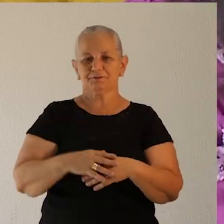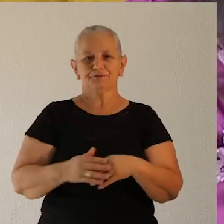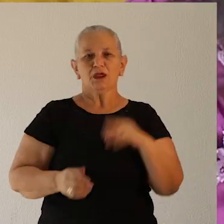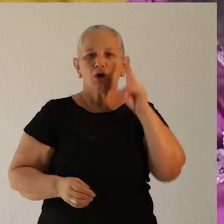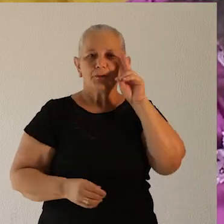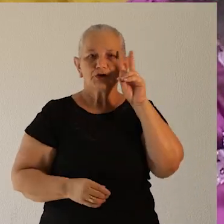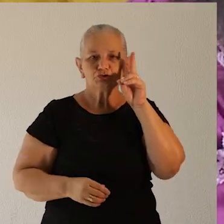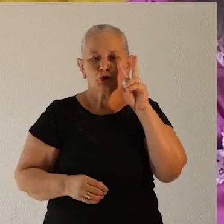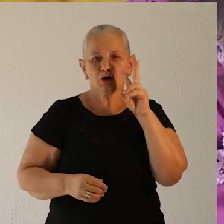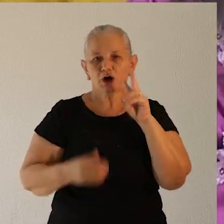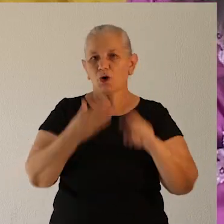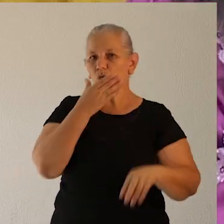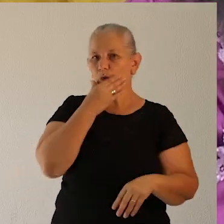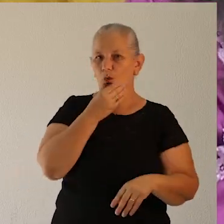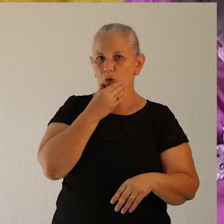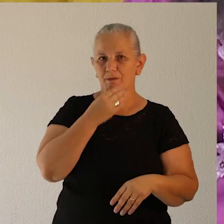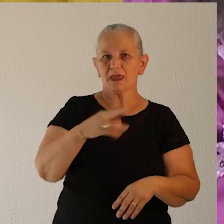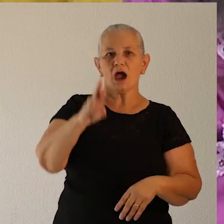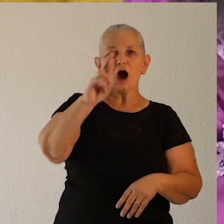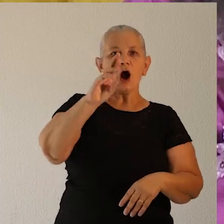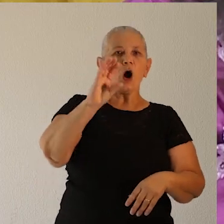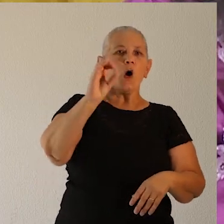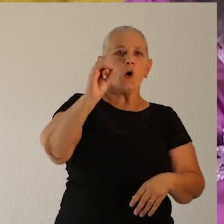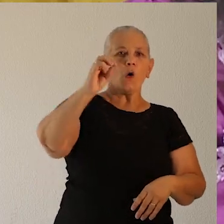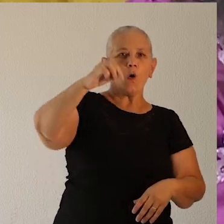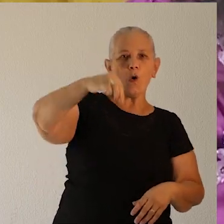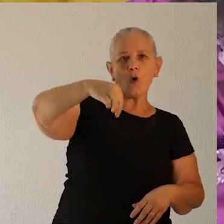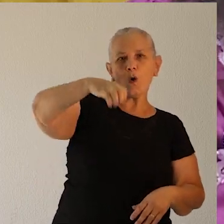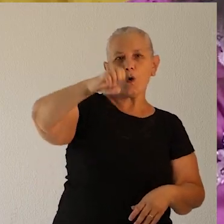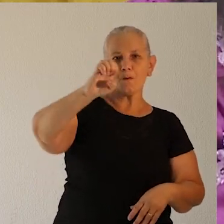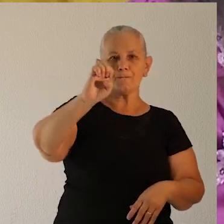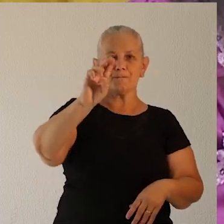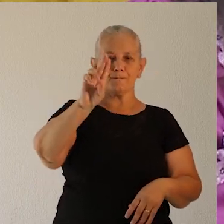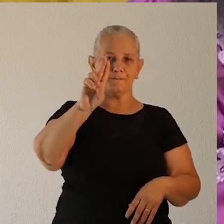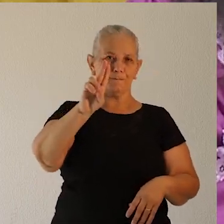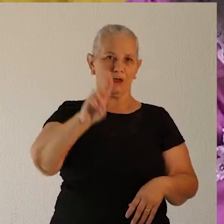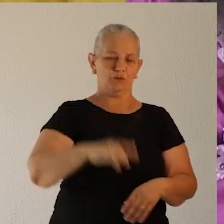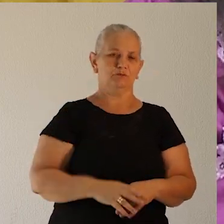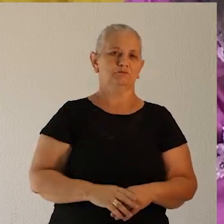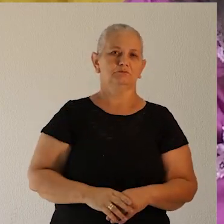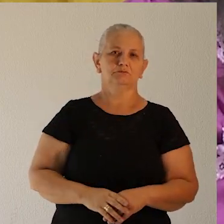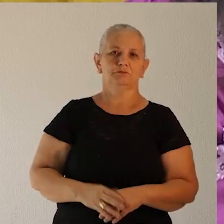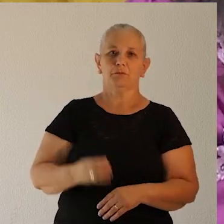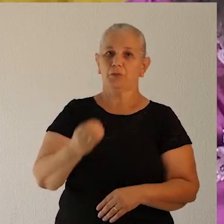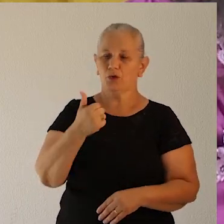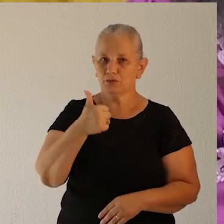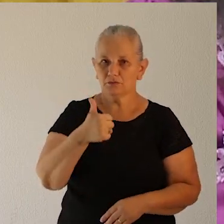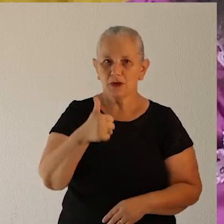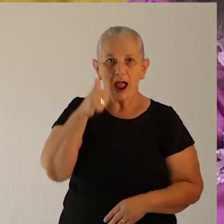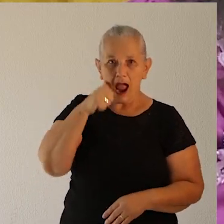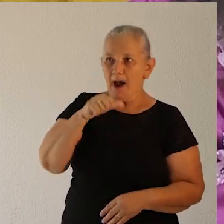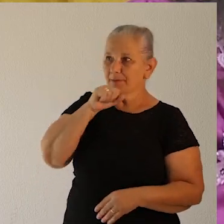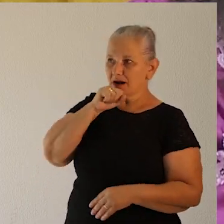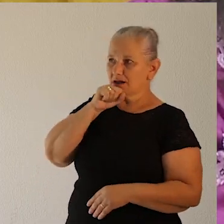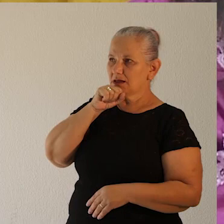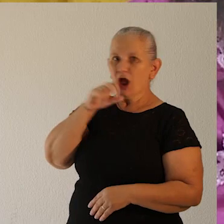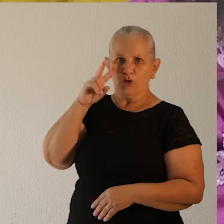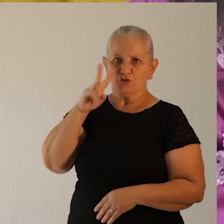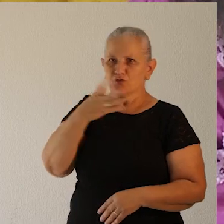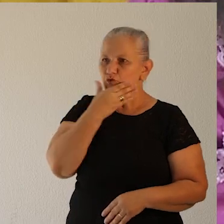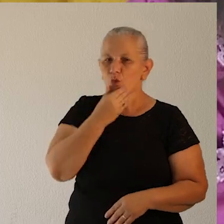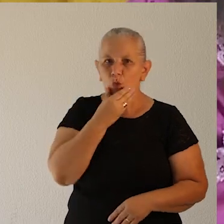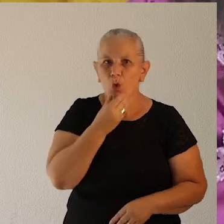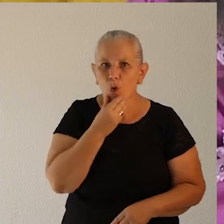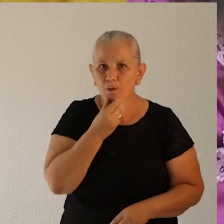do seu Romeu Rodrigues Pedroso, ventríloco dos bons. Né? Mãe, eu vi um homem em meia